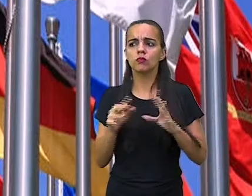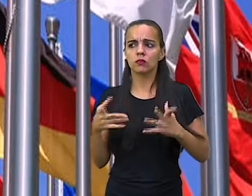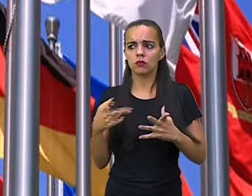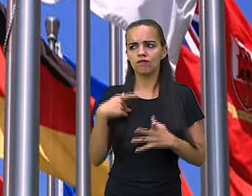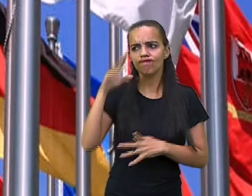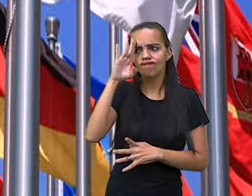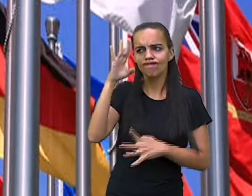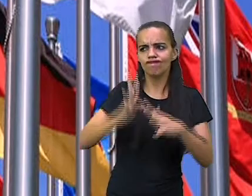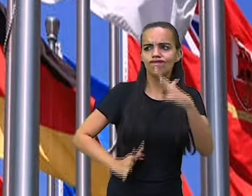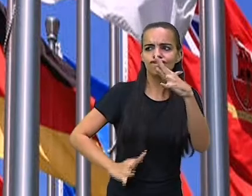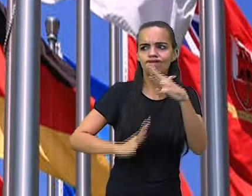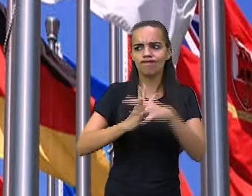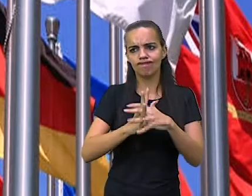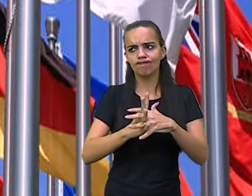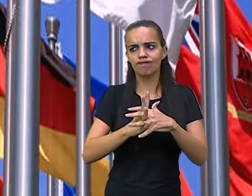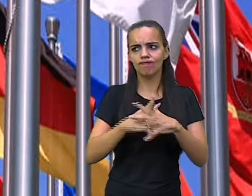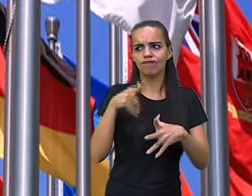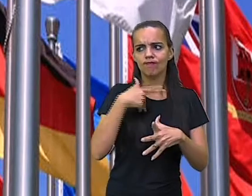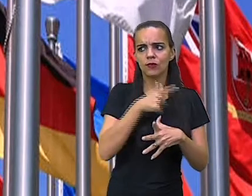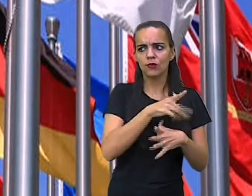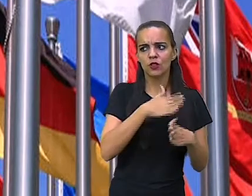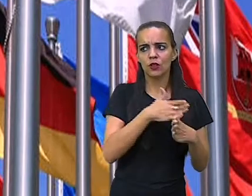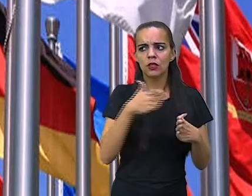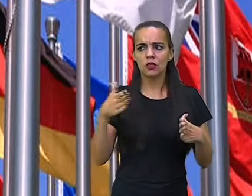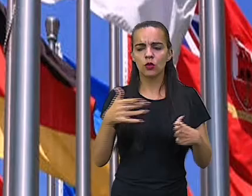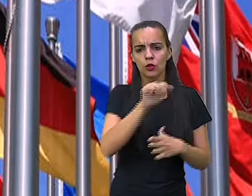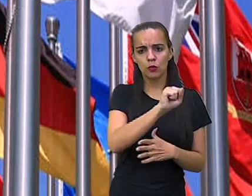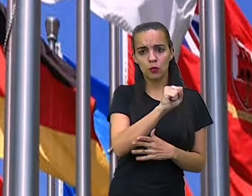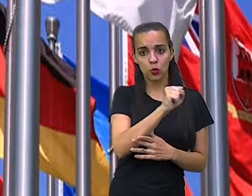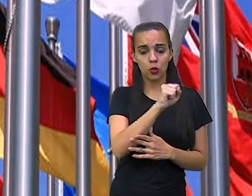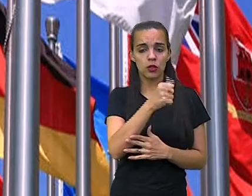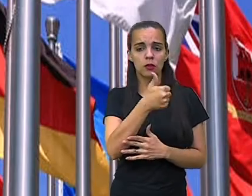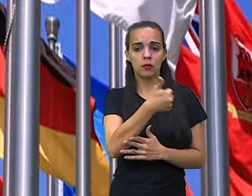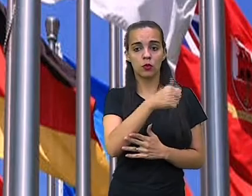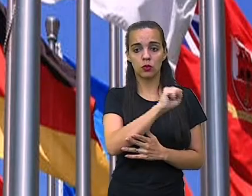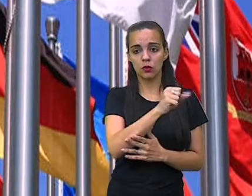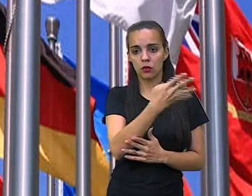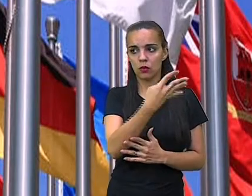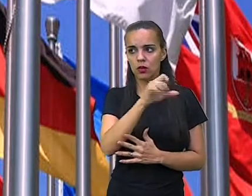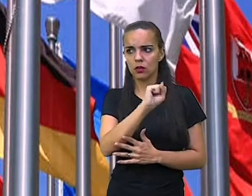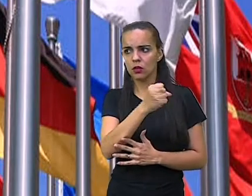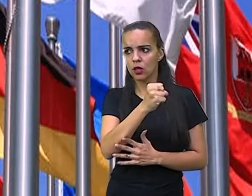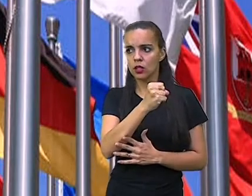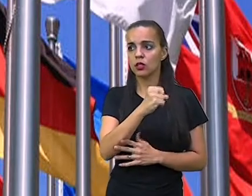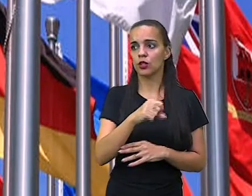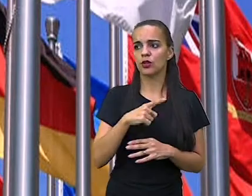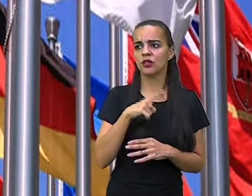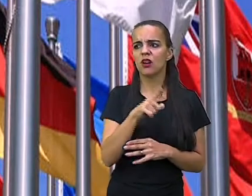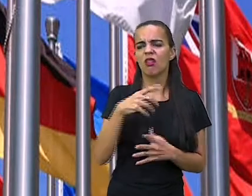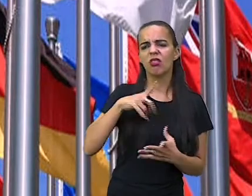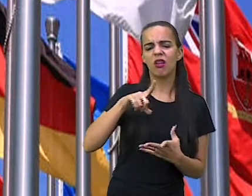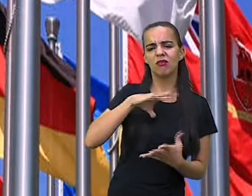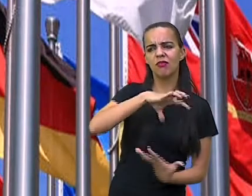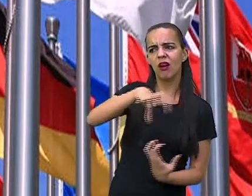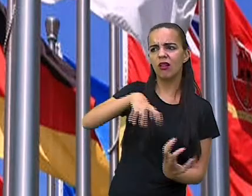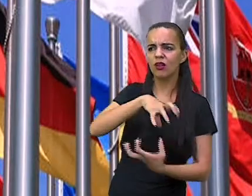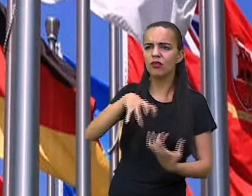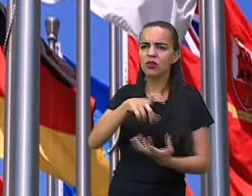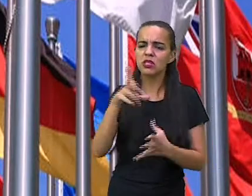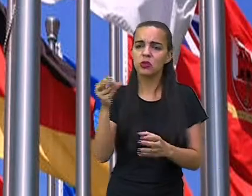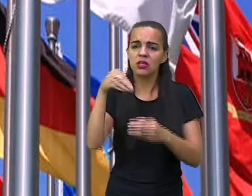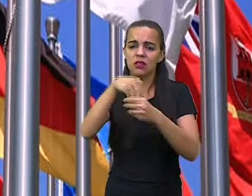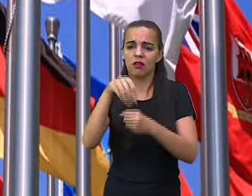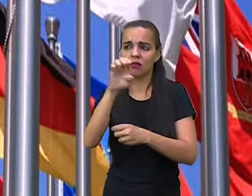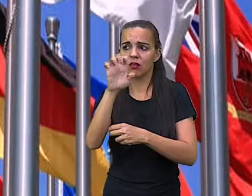principal impacto dos acontecimentos de 1848 foi a difusão de revoluções nacionalistas pela